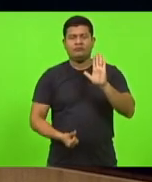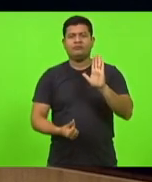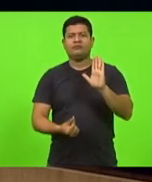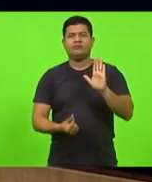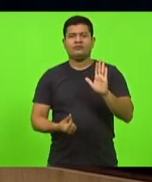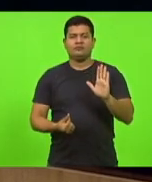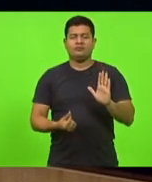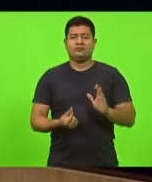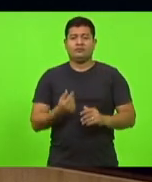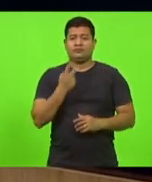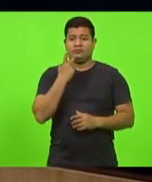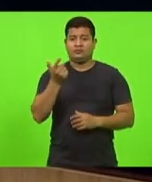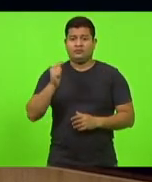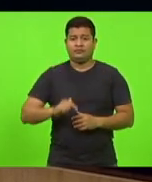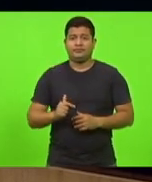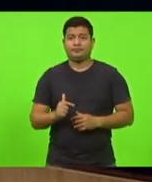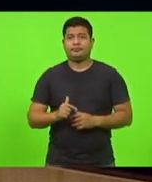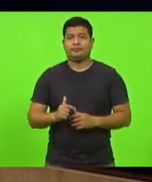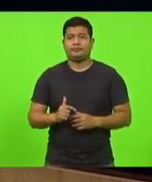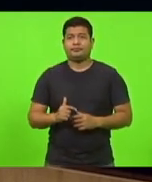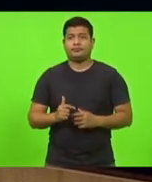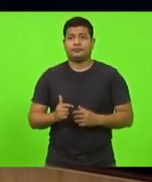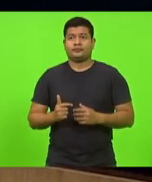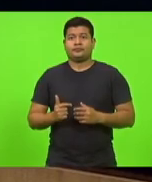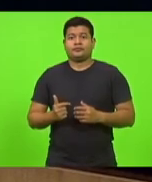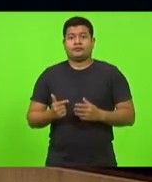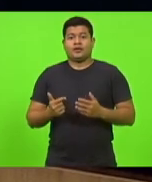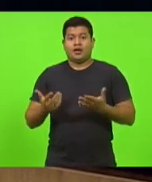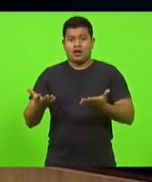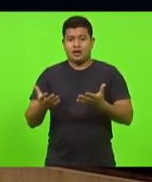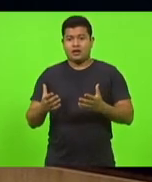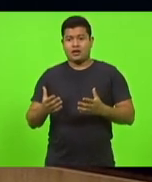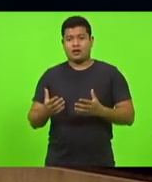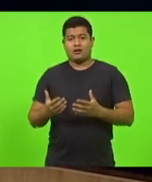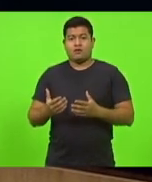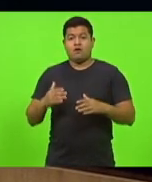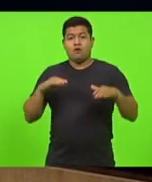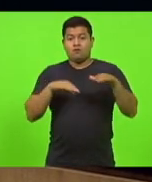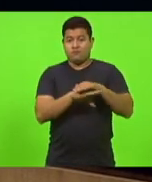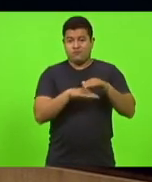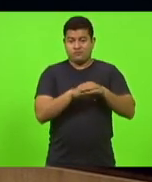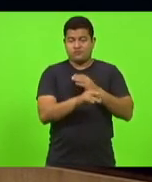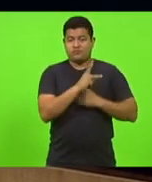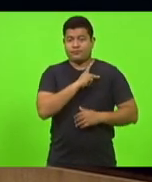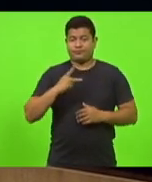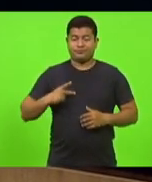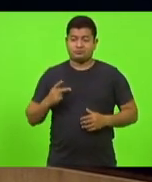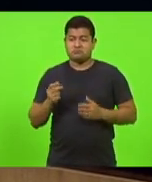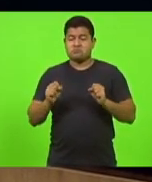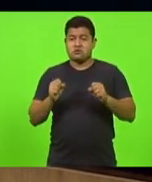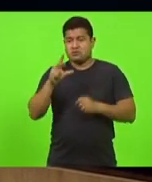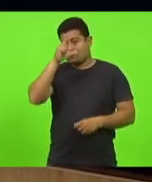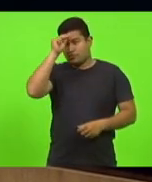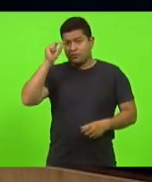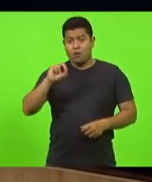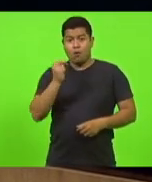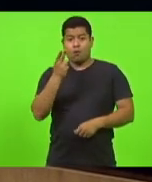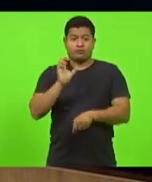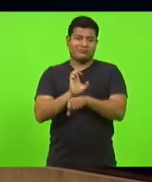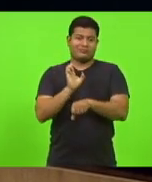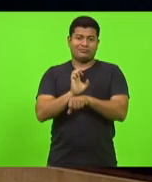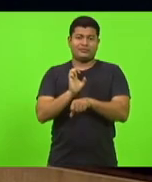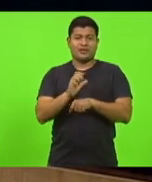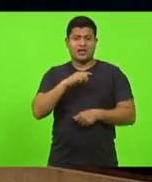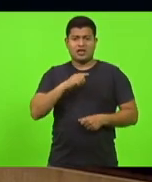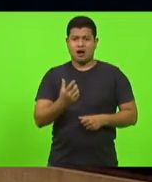eu repito aqui, os caixas públicos, seja de prefeituras ou do Estado, de maneira geral, estão abarrotados